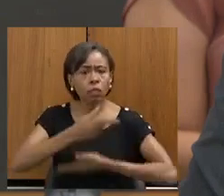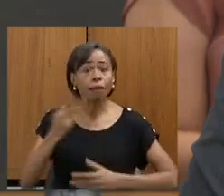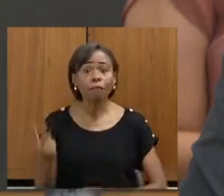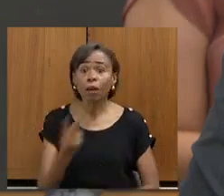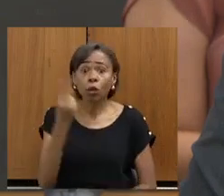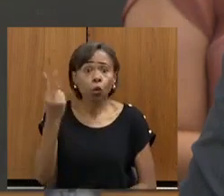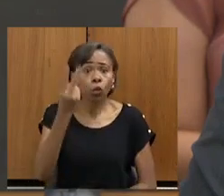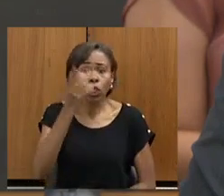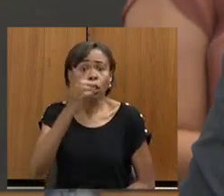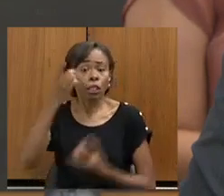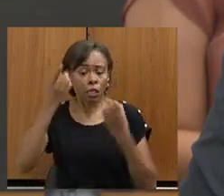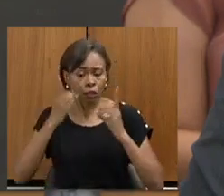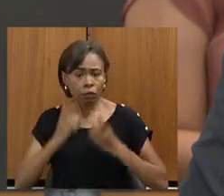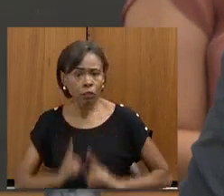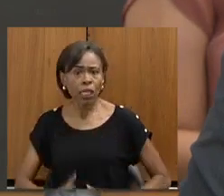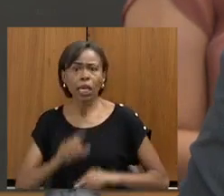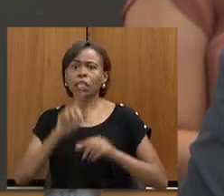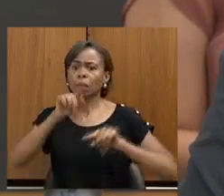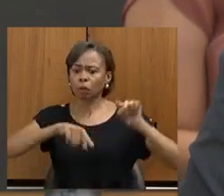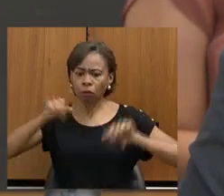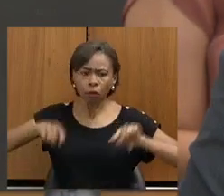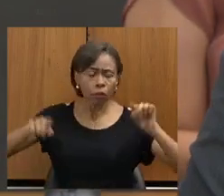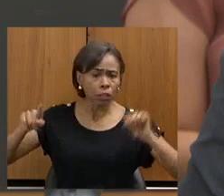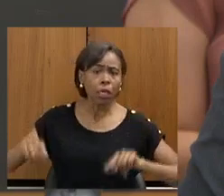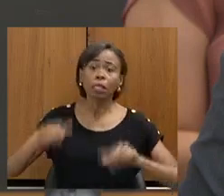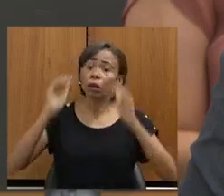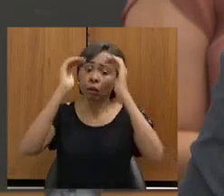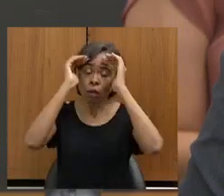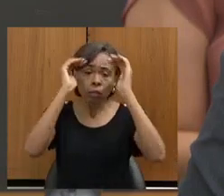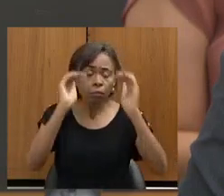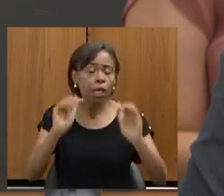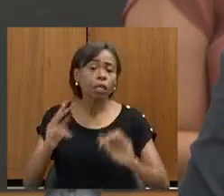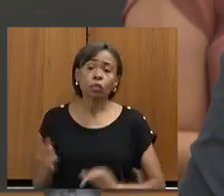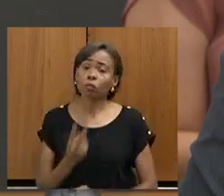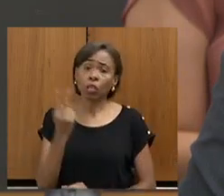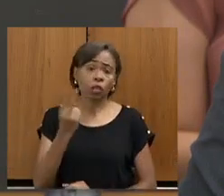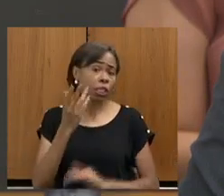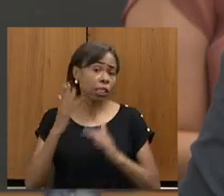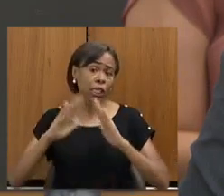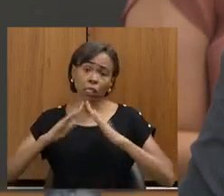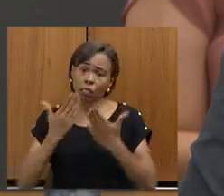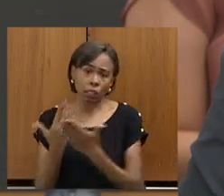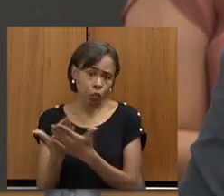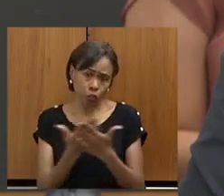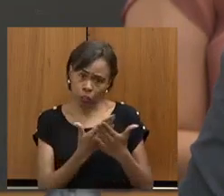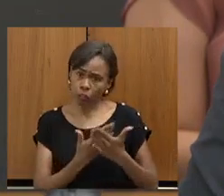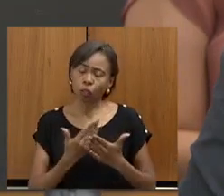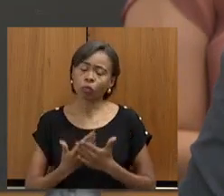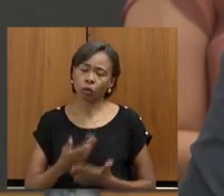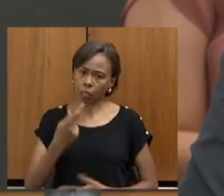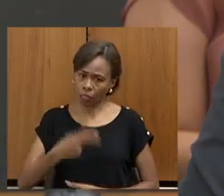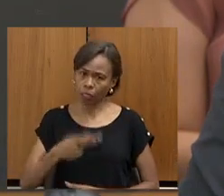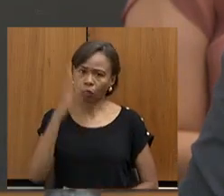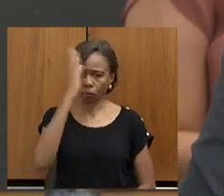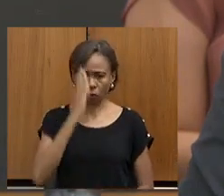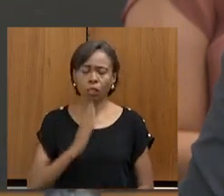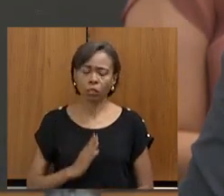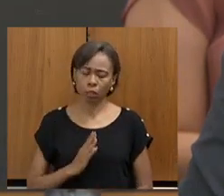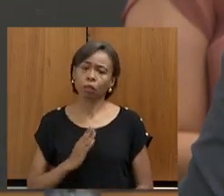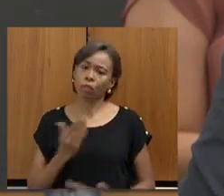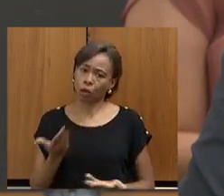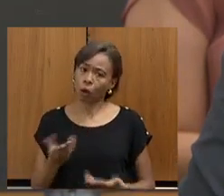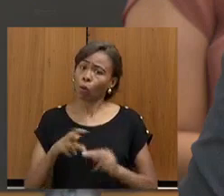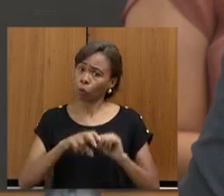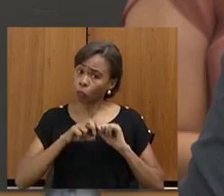diversidade, que valorize os alunos com deficiência presentes dentro de cada escola nesse nosso país. Então, essa